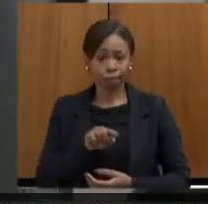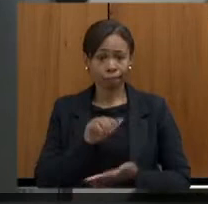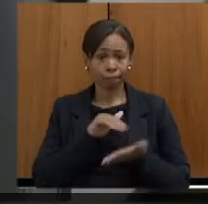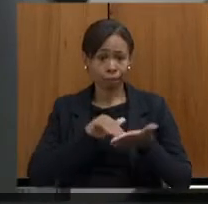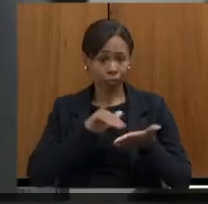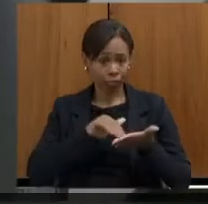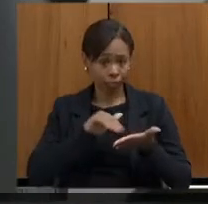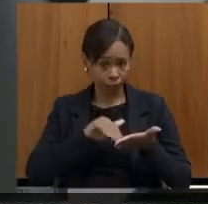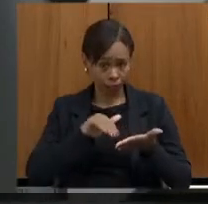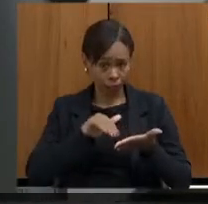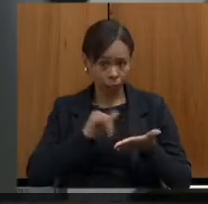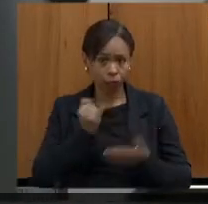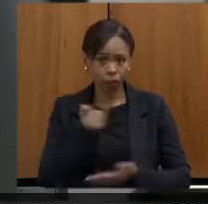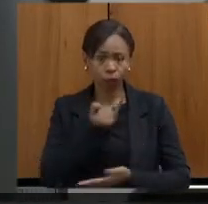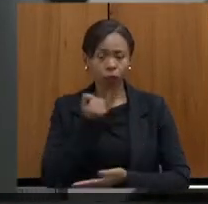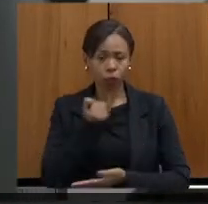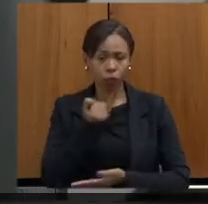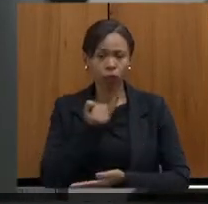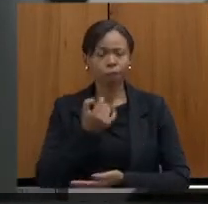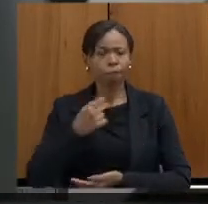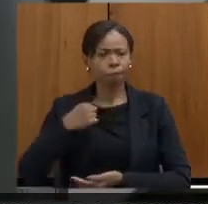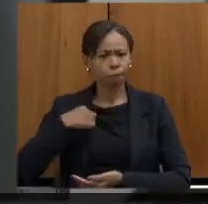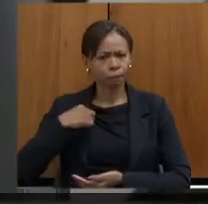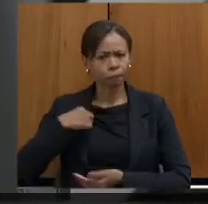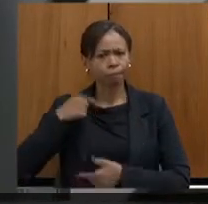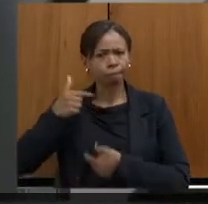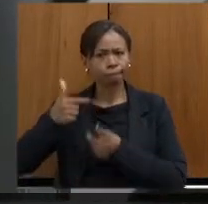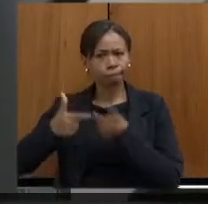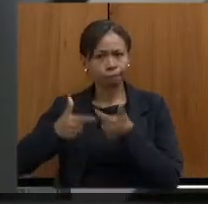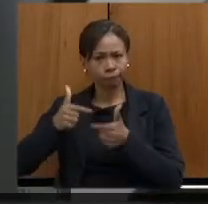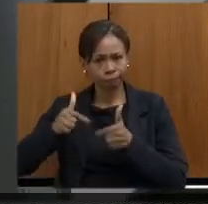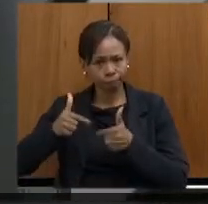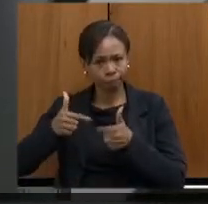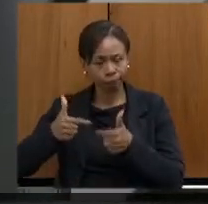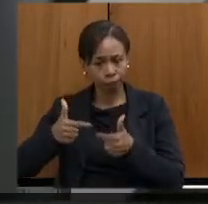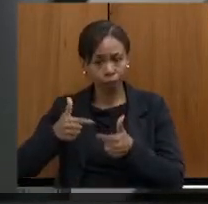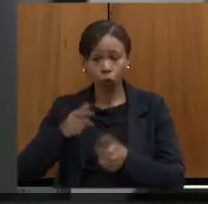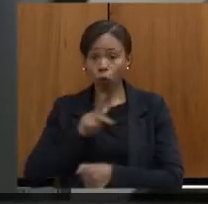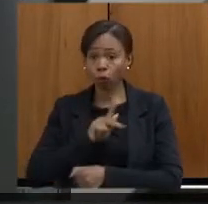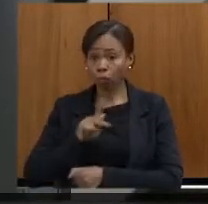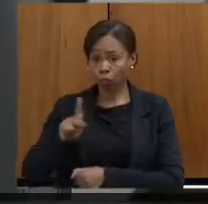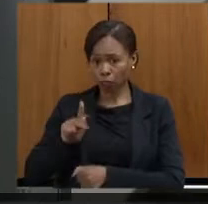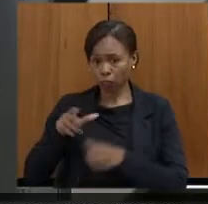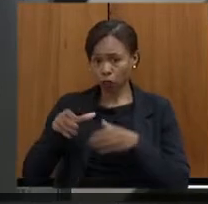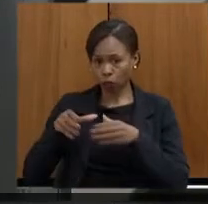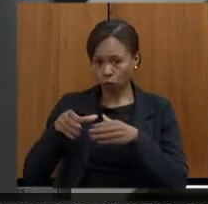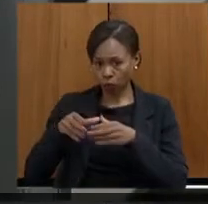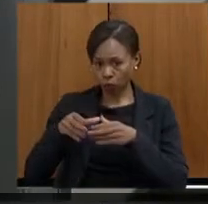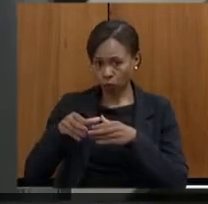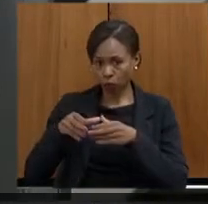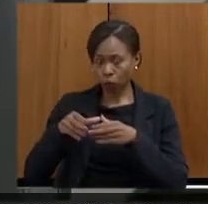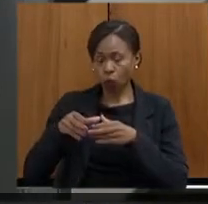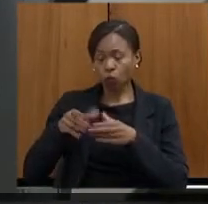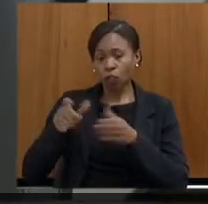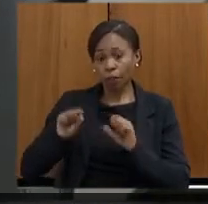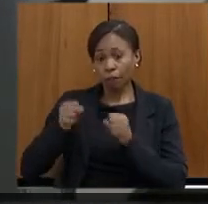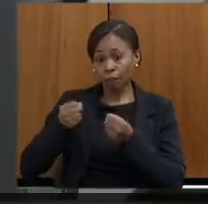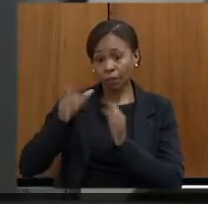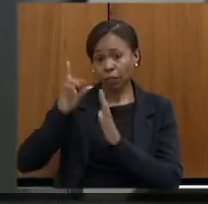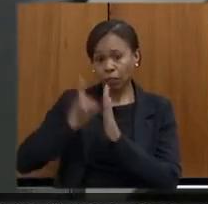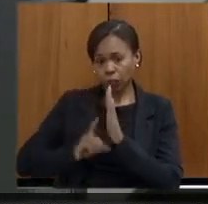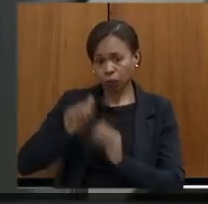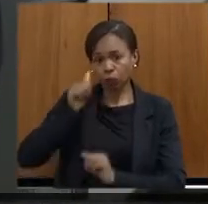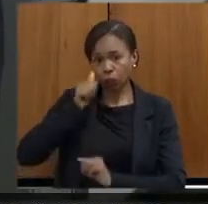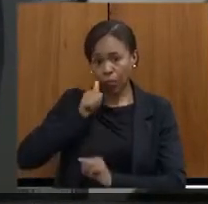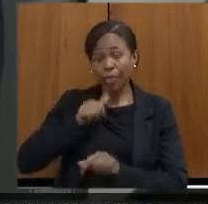da minha atuação, não só como presidenta da Comissão em Defesa dos Direitos da Mulher, mas também